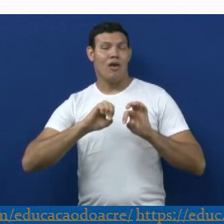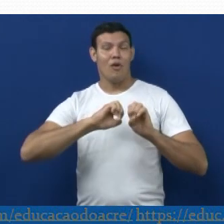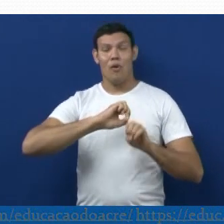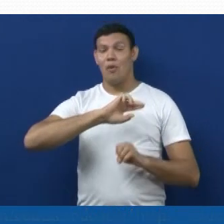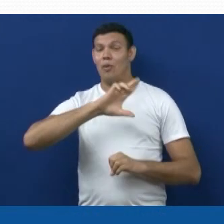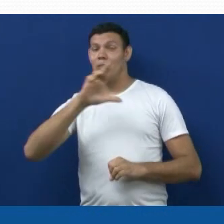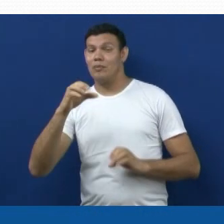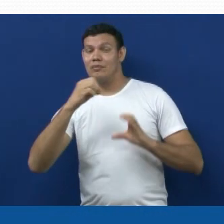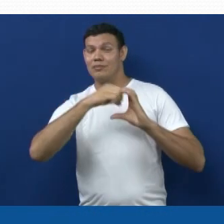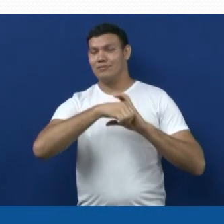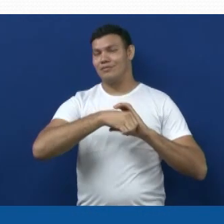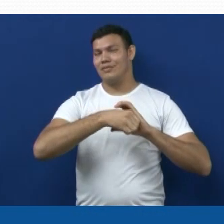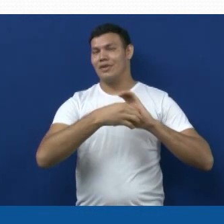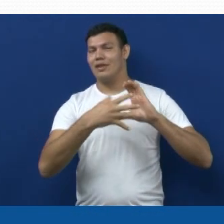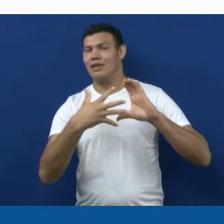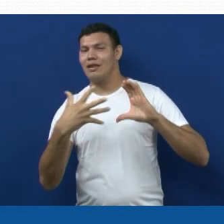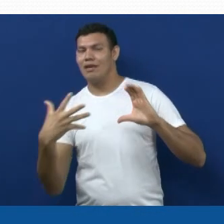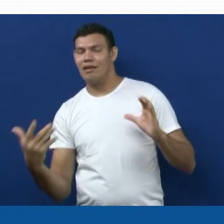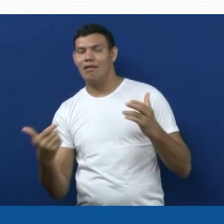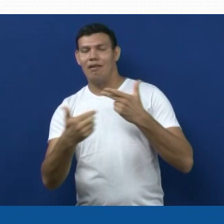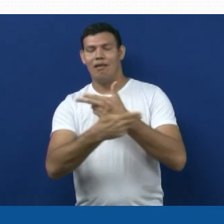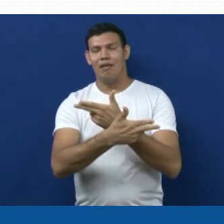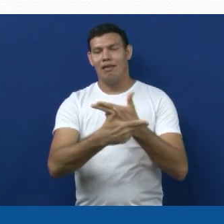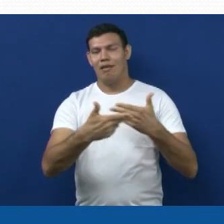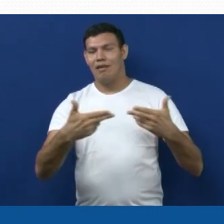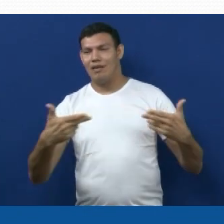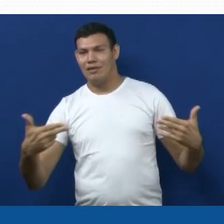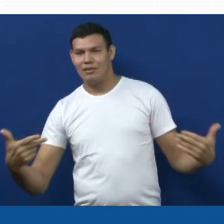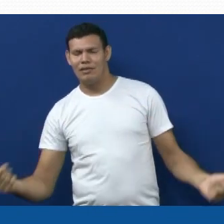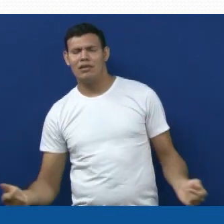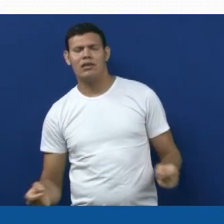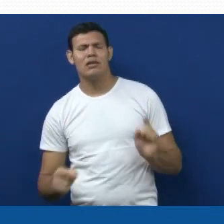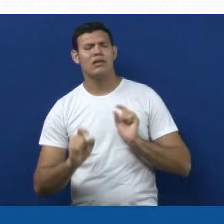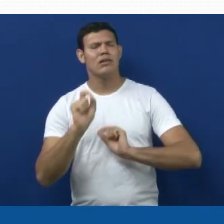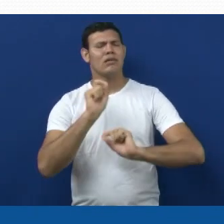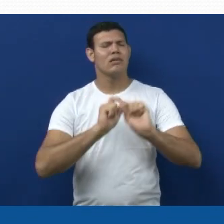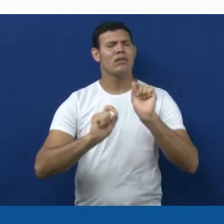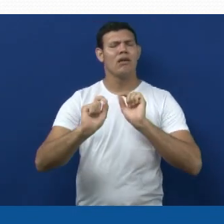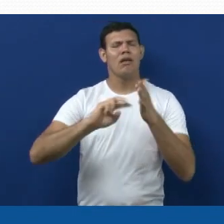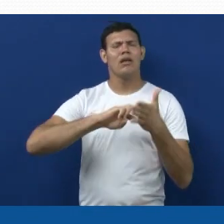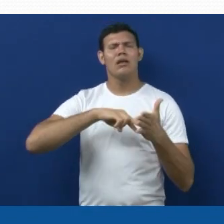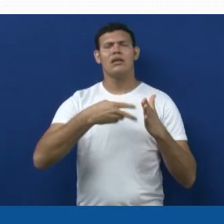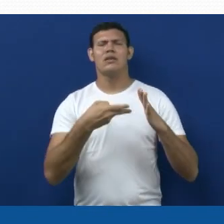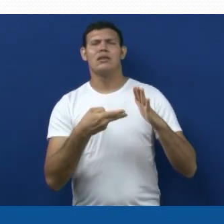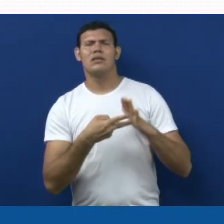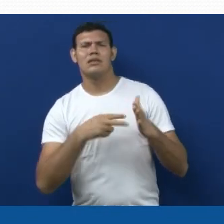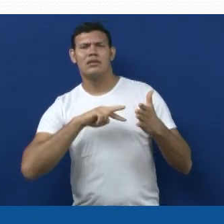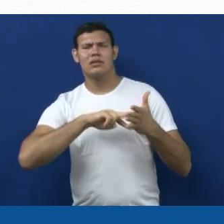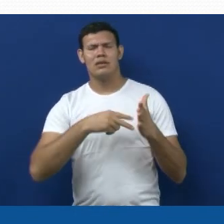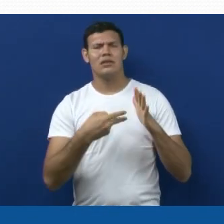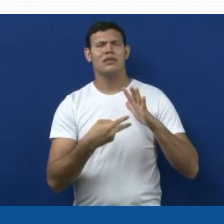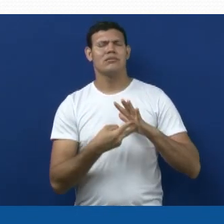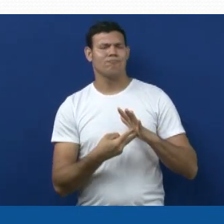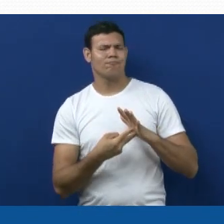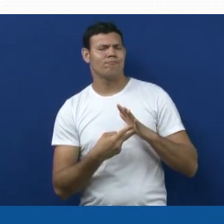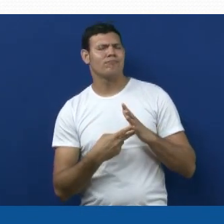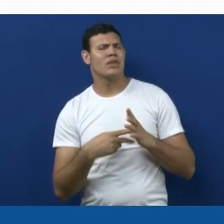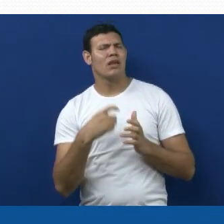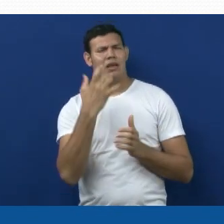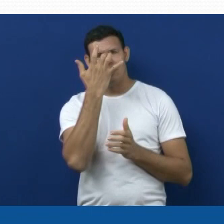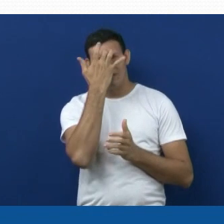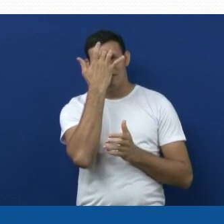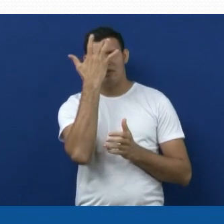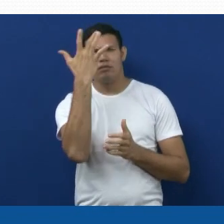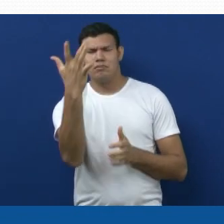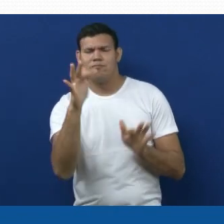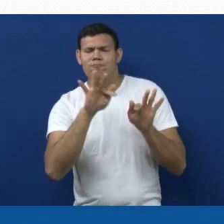matéria. Para começar, como que você definiria o que é matéria? Será que é uma definição fácil, uma definição